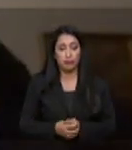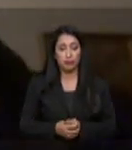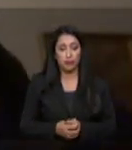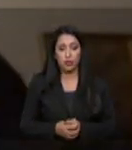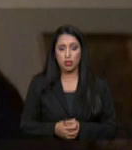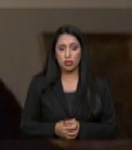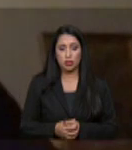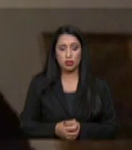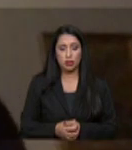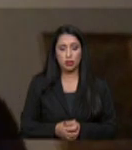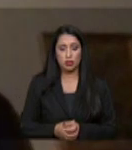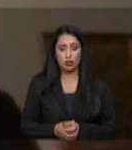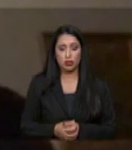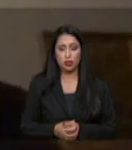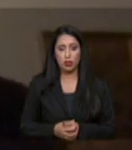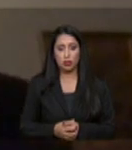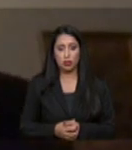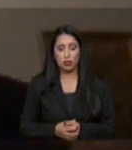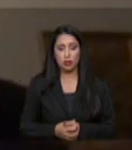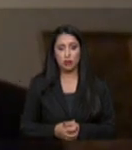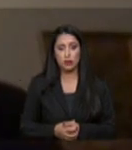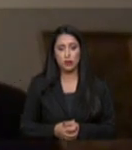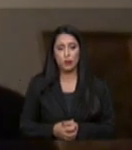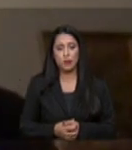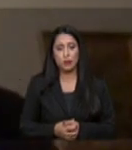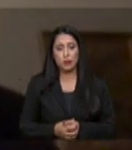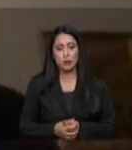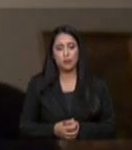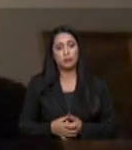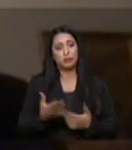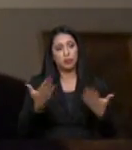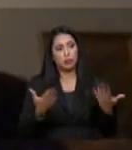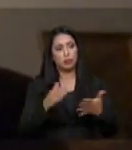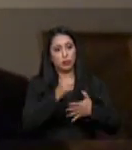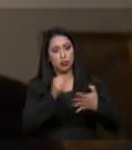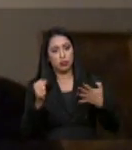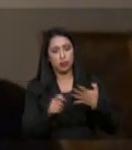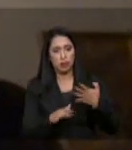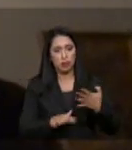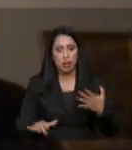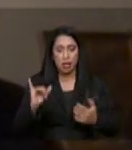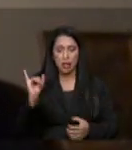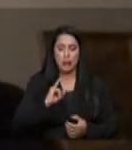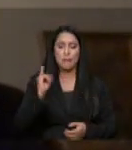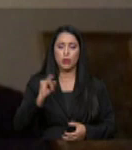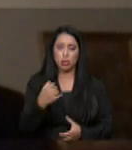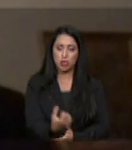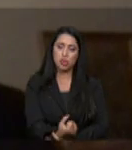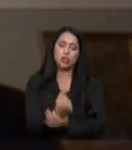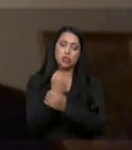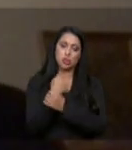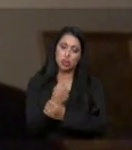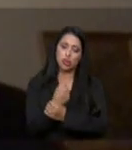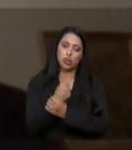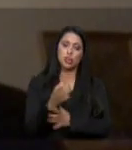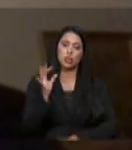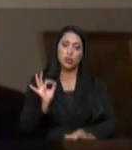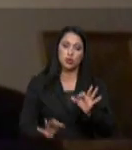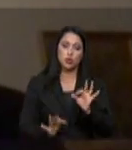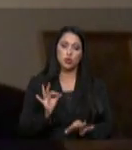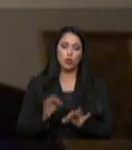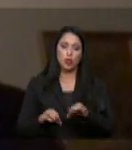alguns elementos de doutrina e jurisprudência da importância dessa garantia